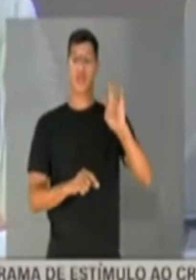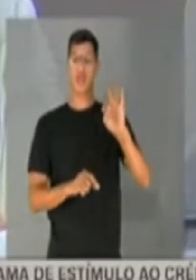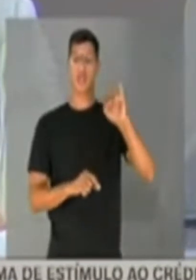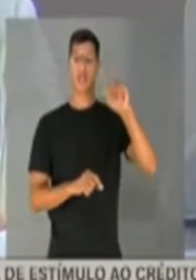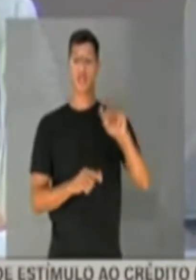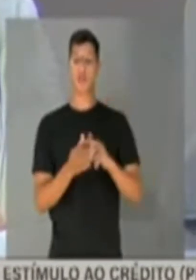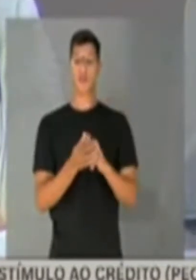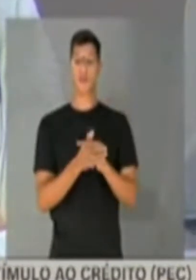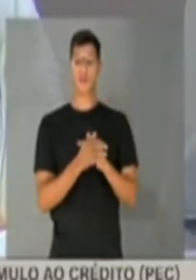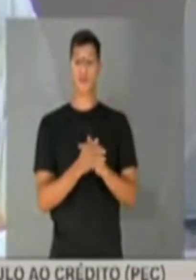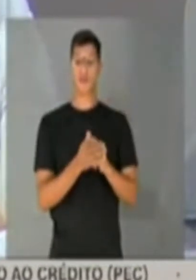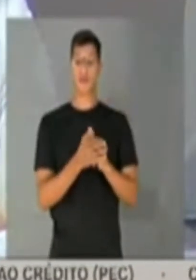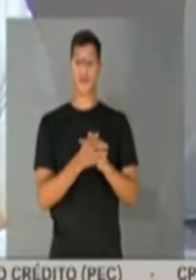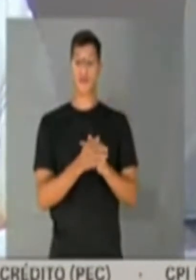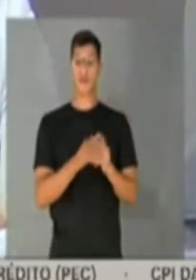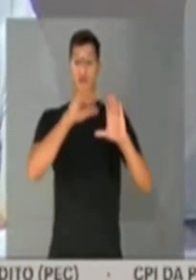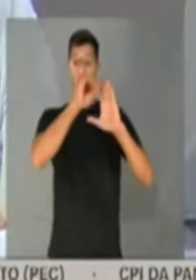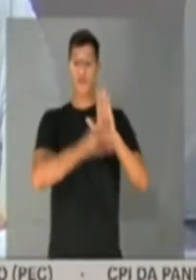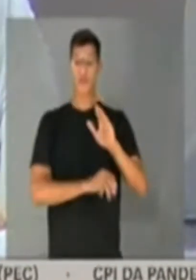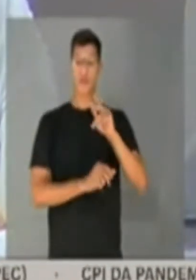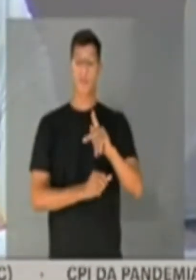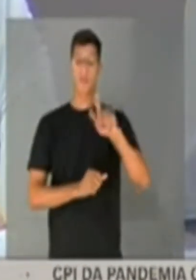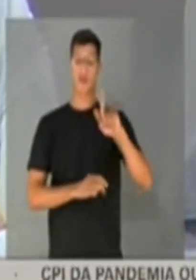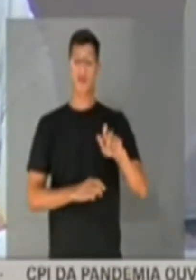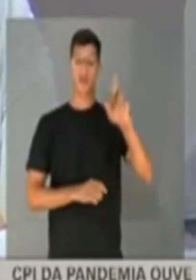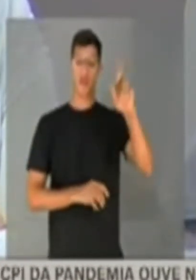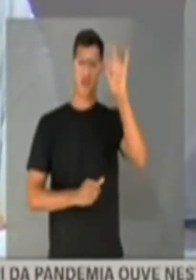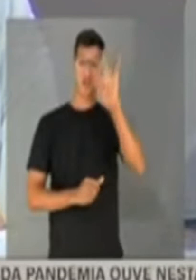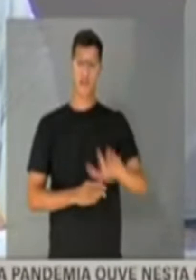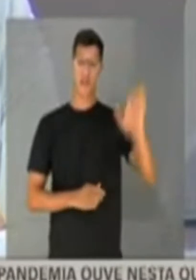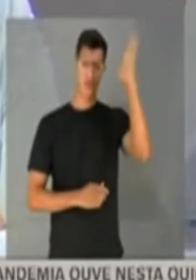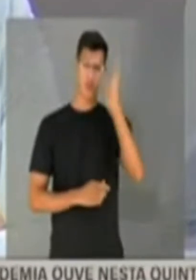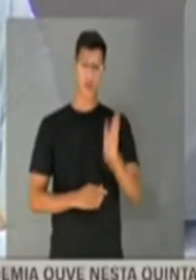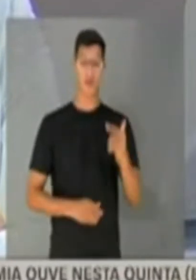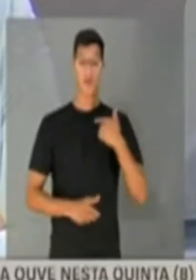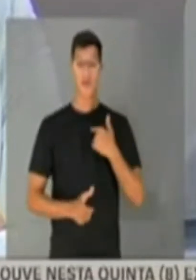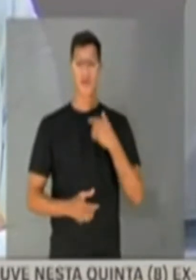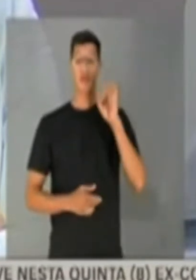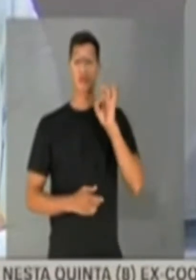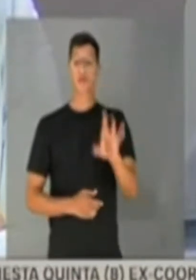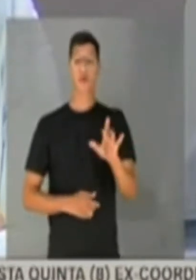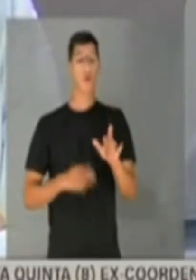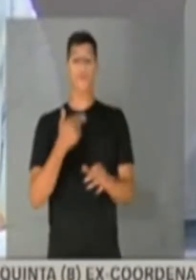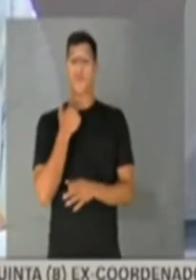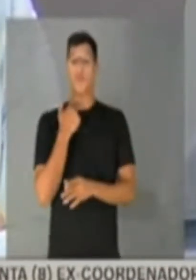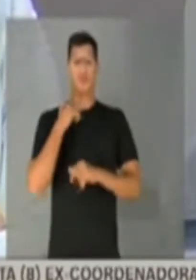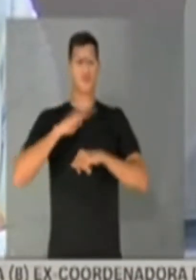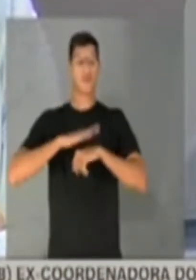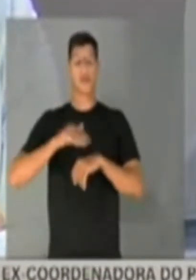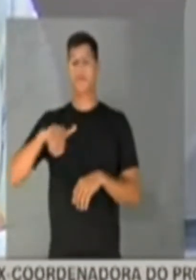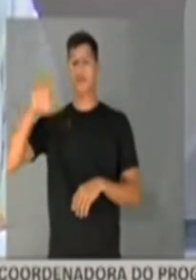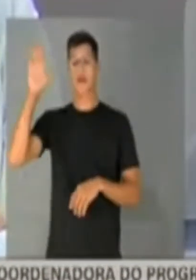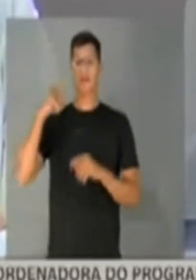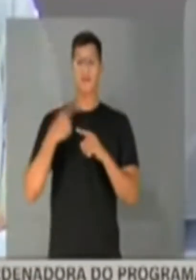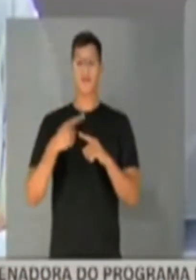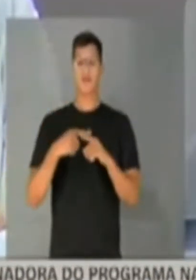Precisa, e está aqui o ofício da Procuradoria Regional da Fazenda Nacional, e eu só não pude fazer mais